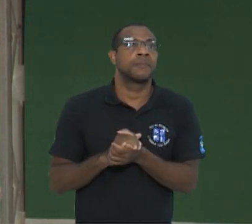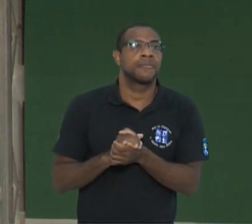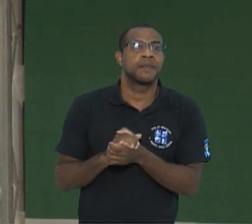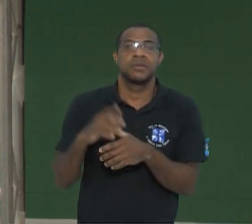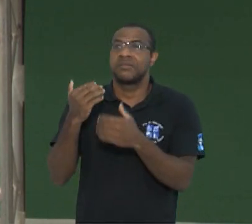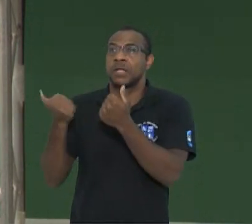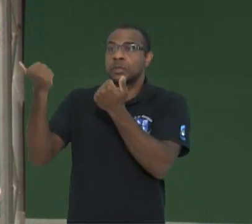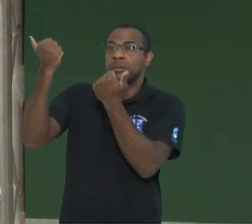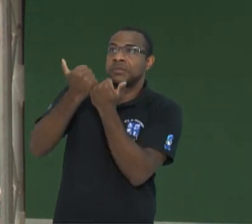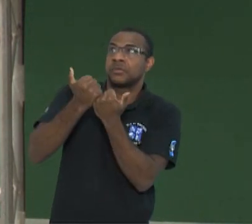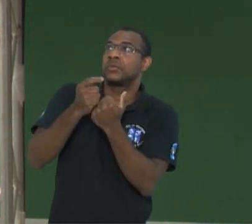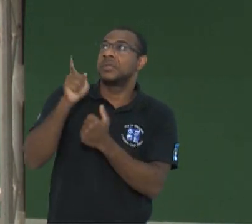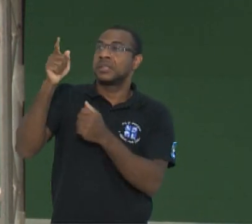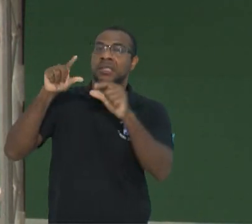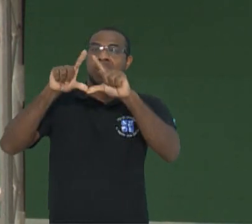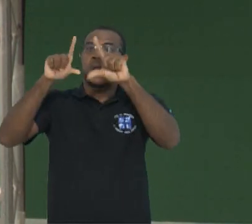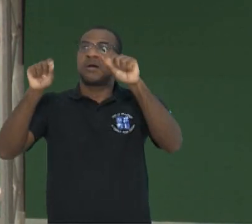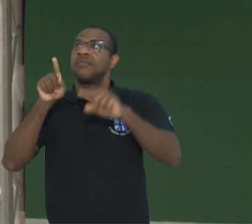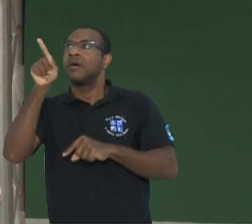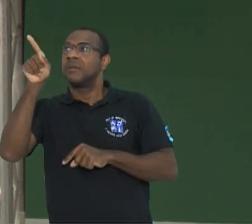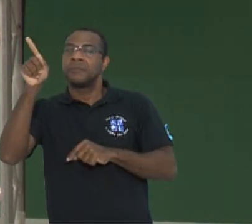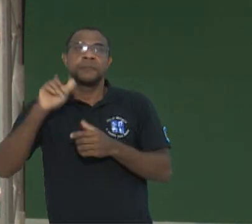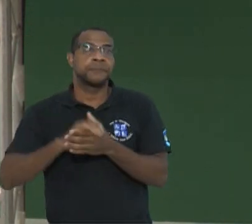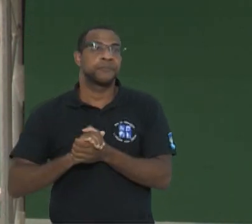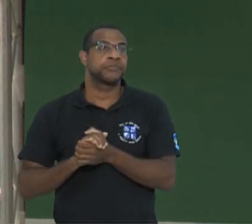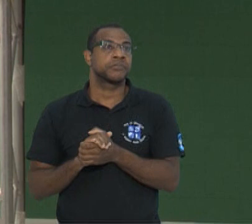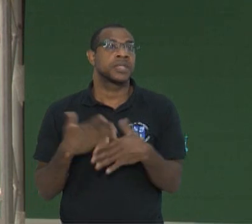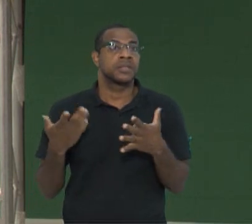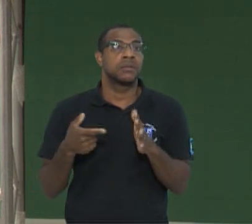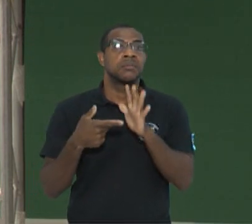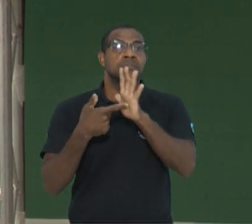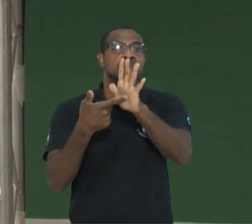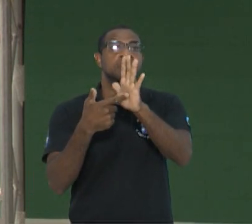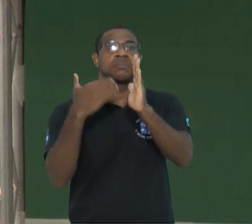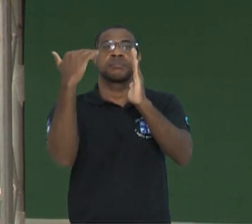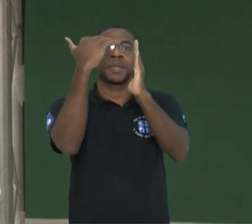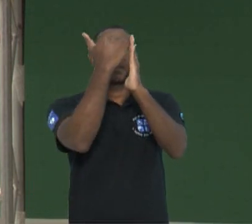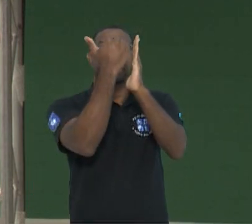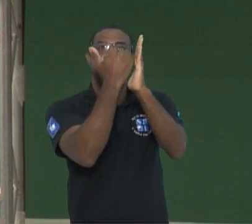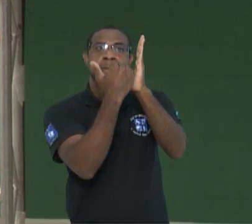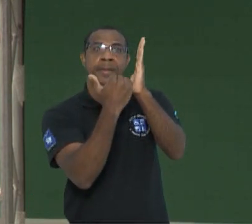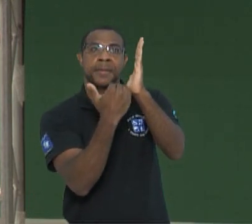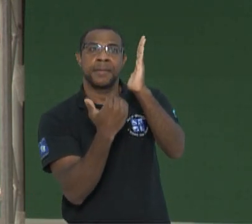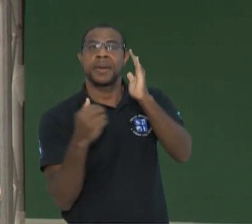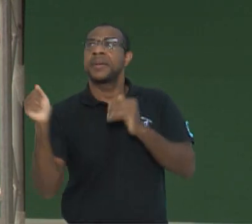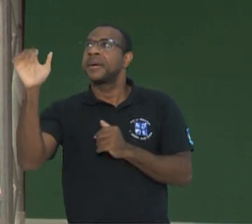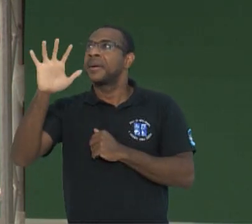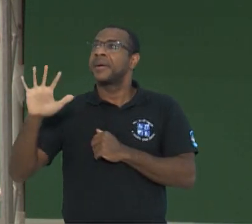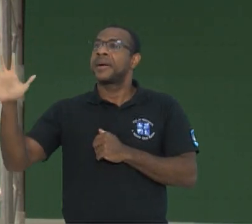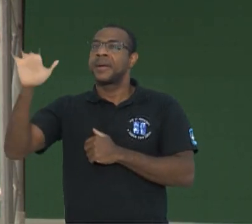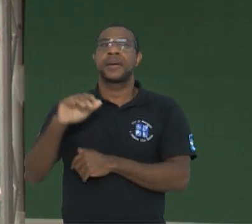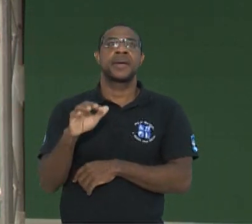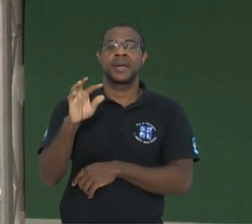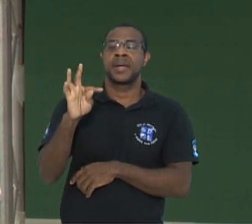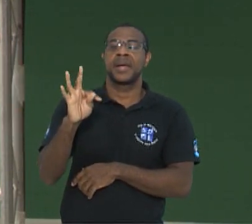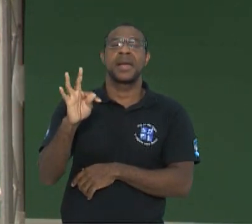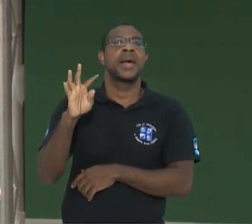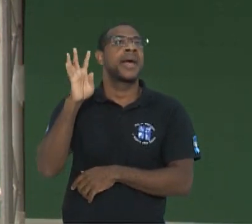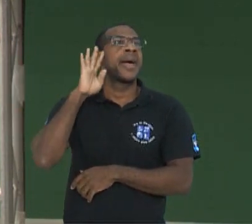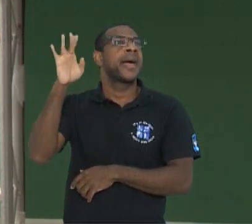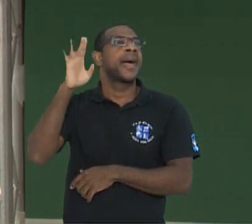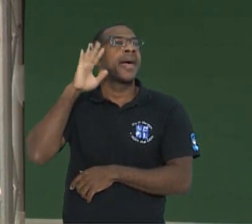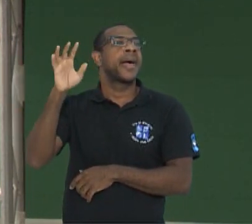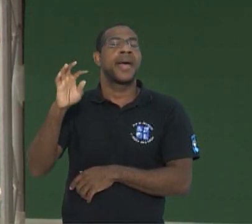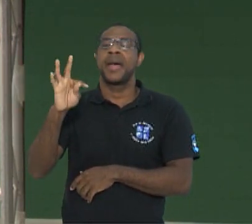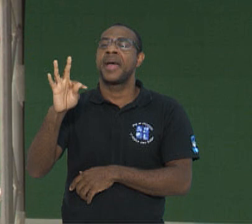para o finalzinho a retomada dessa aplicação do Teorema de Pitágoras. Muitas vezes a gente deixa